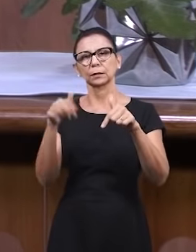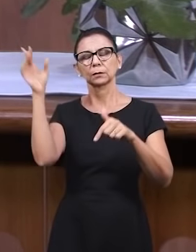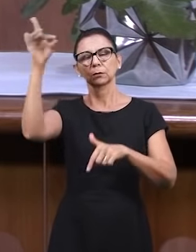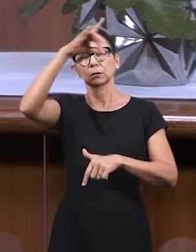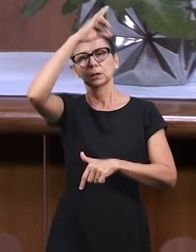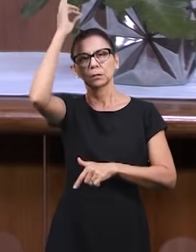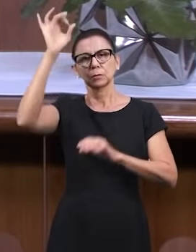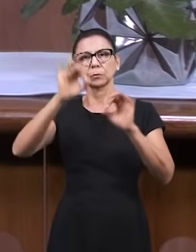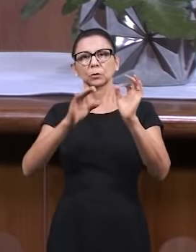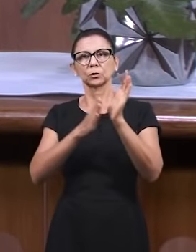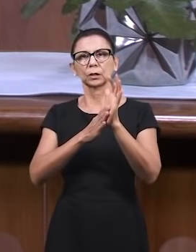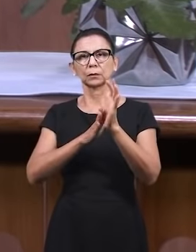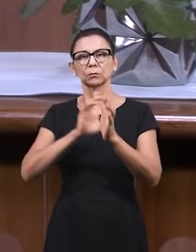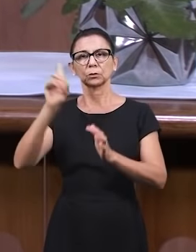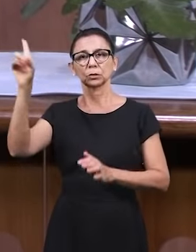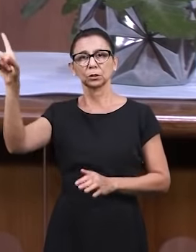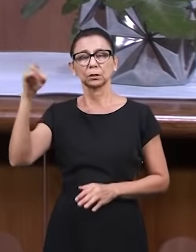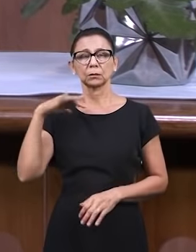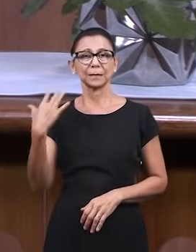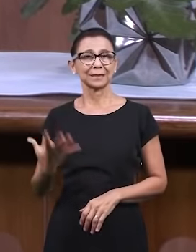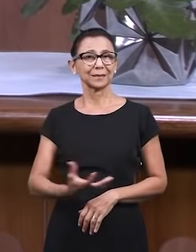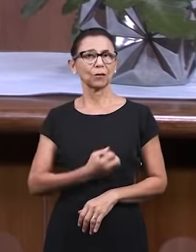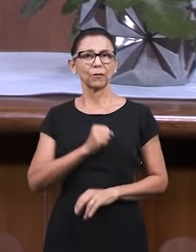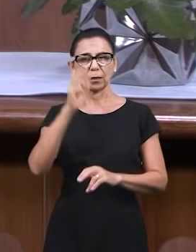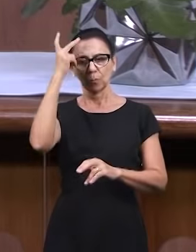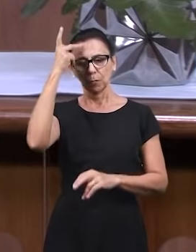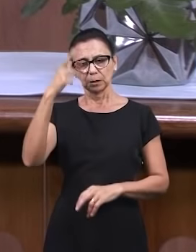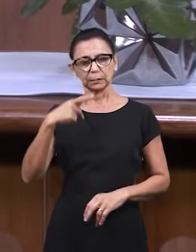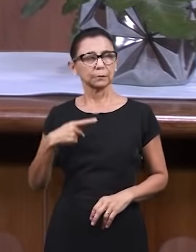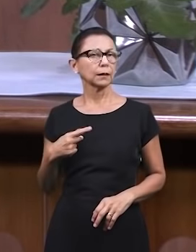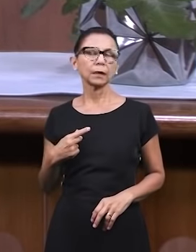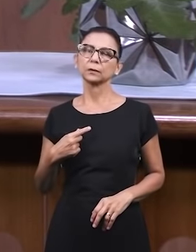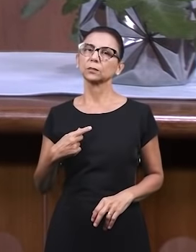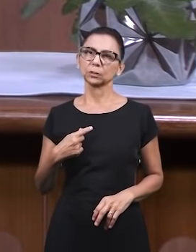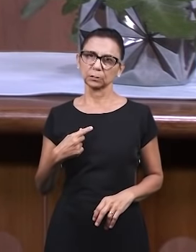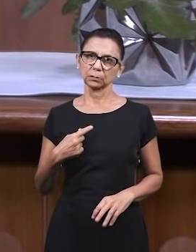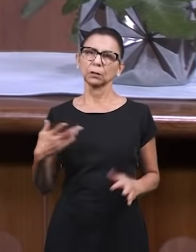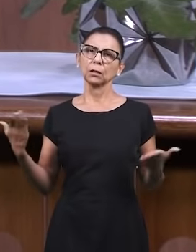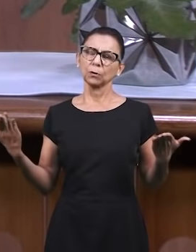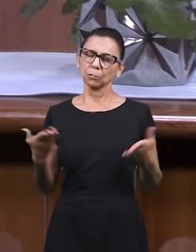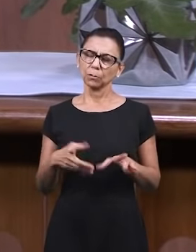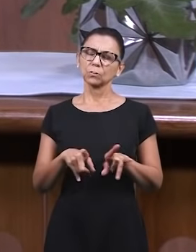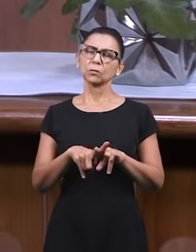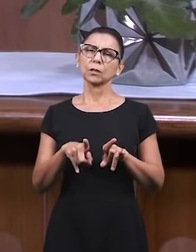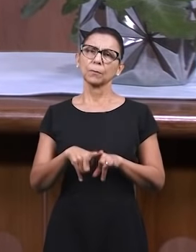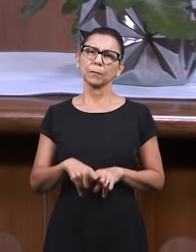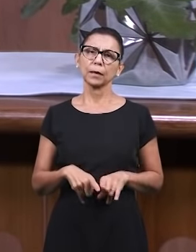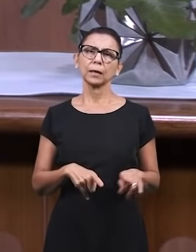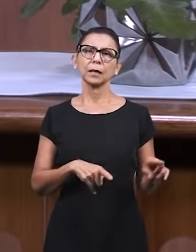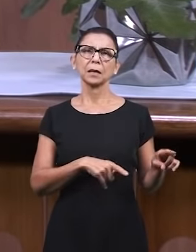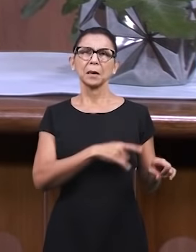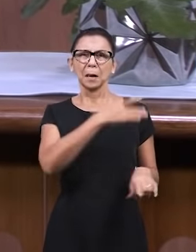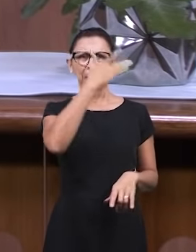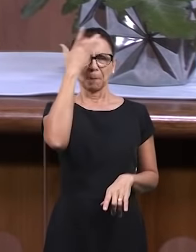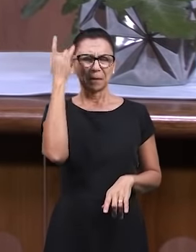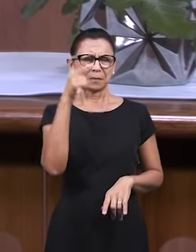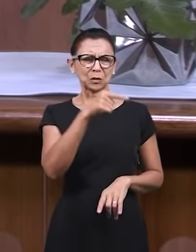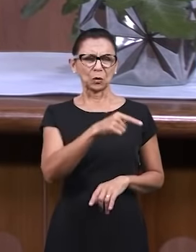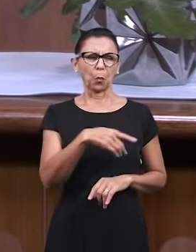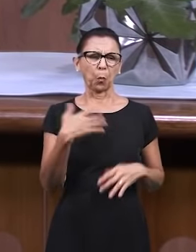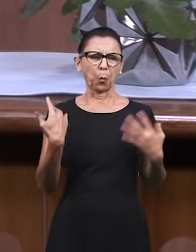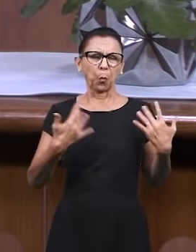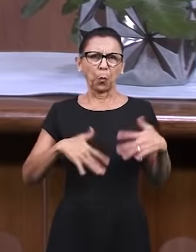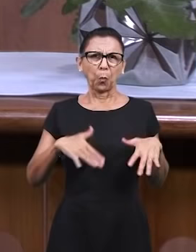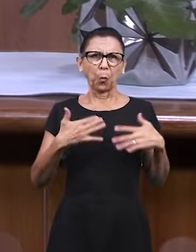do projeto de Deus para a salvação do homem. Para eles era duro, como para muitas pessoas hoje é duro, é um discurso duro,